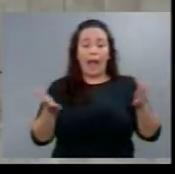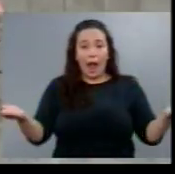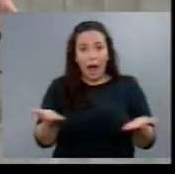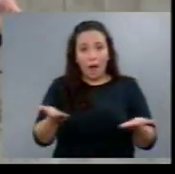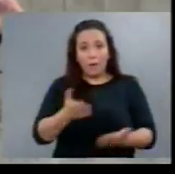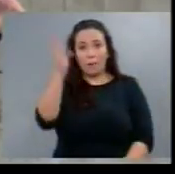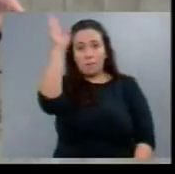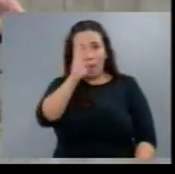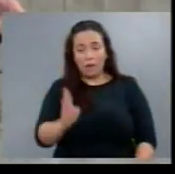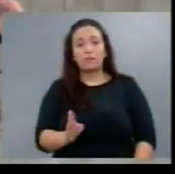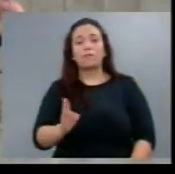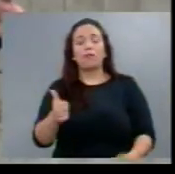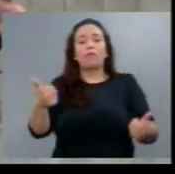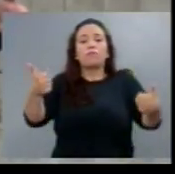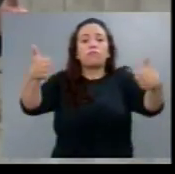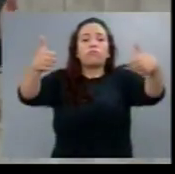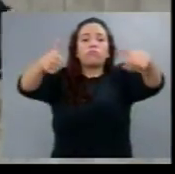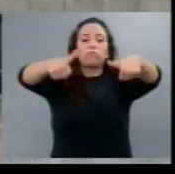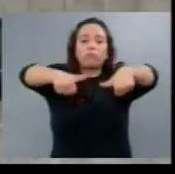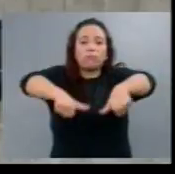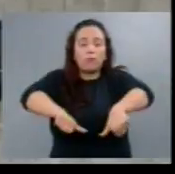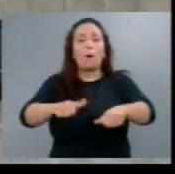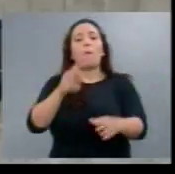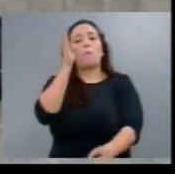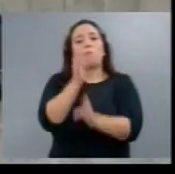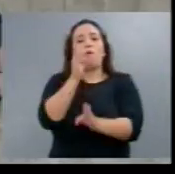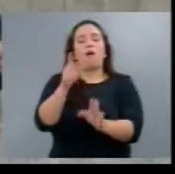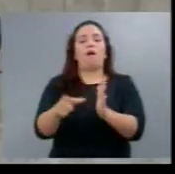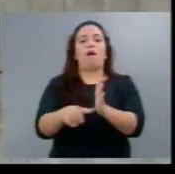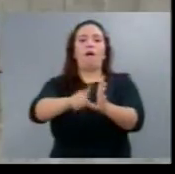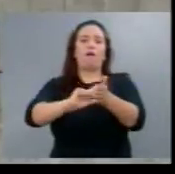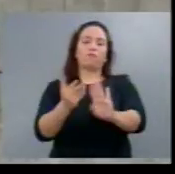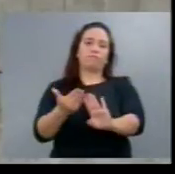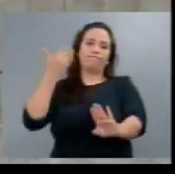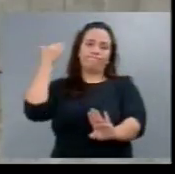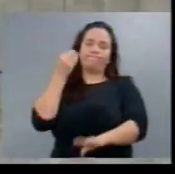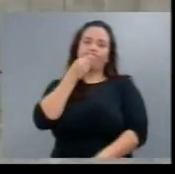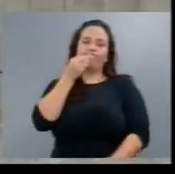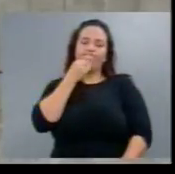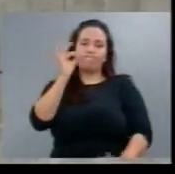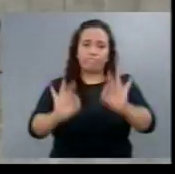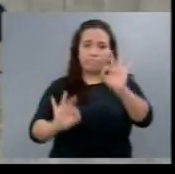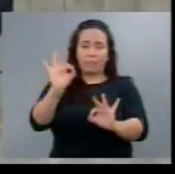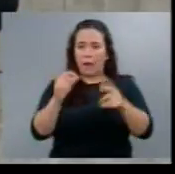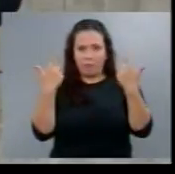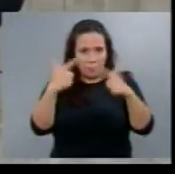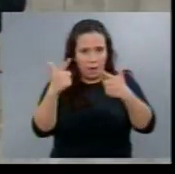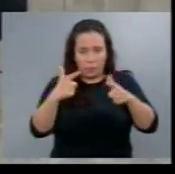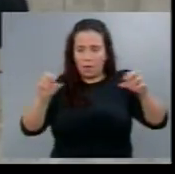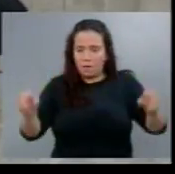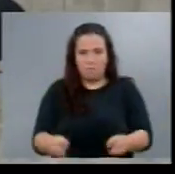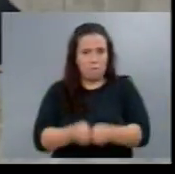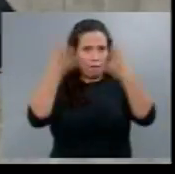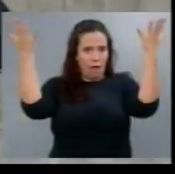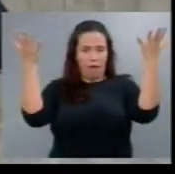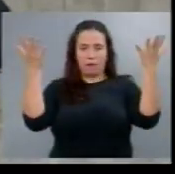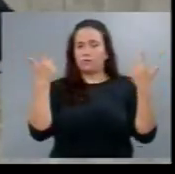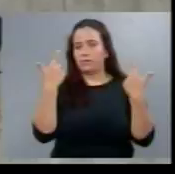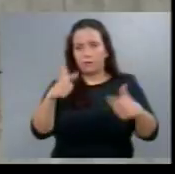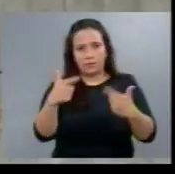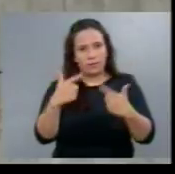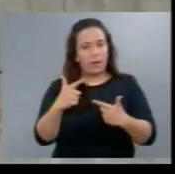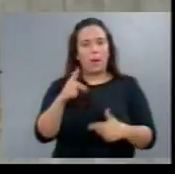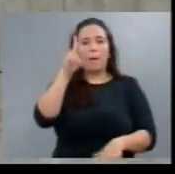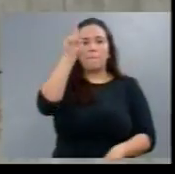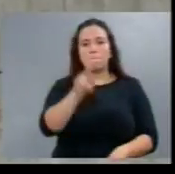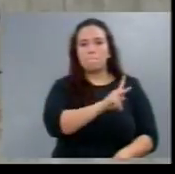recessão, abraçando a depressão que se aproxima. E não há toque mágico, nem o Padre Cícero do Juazeiro, nem